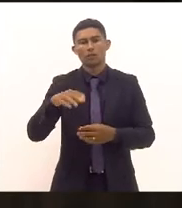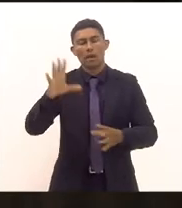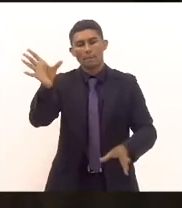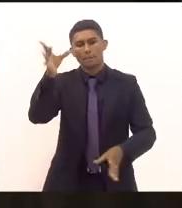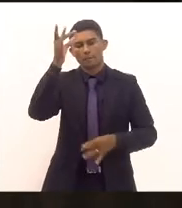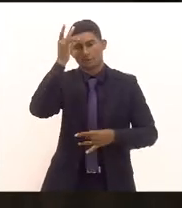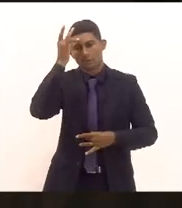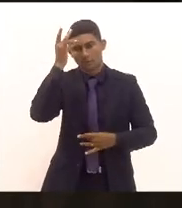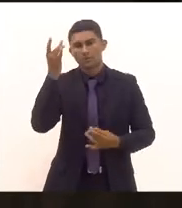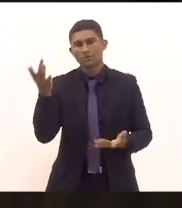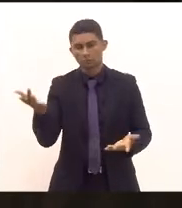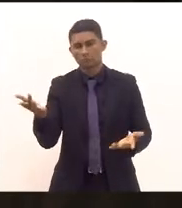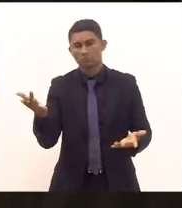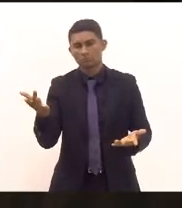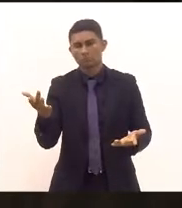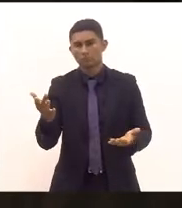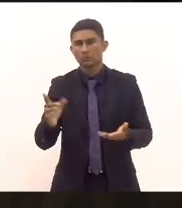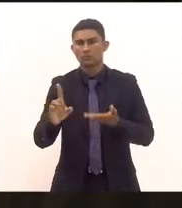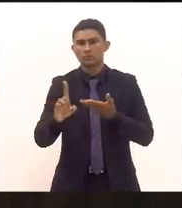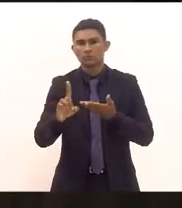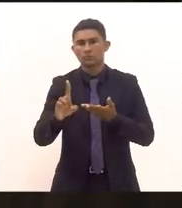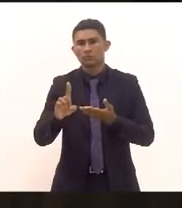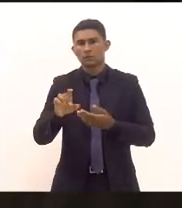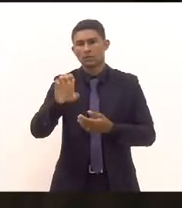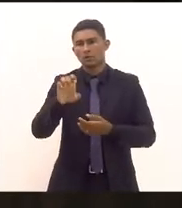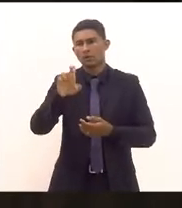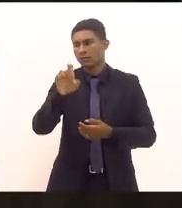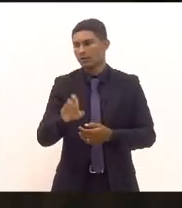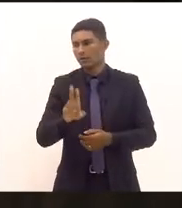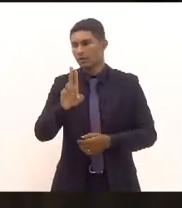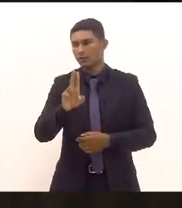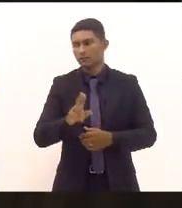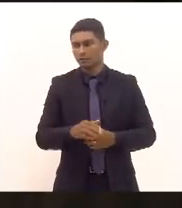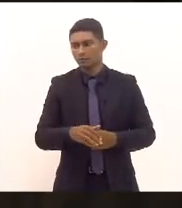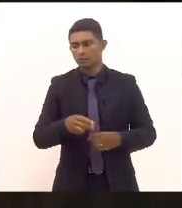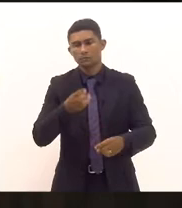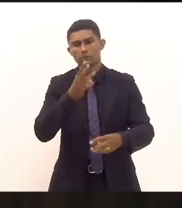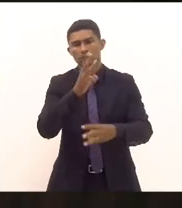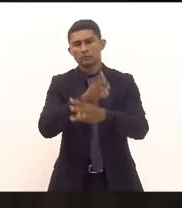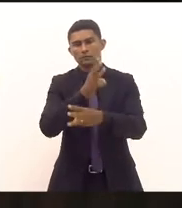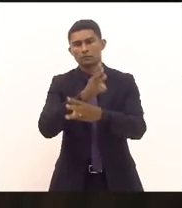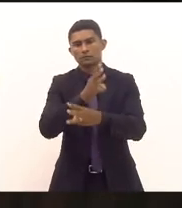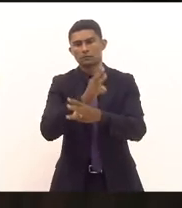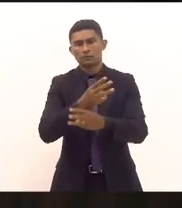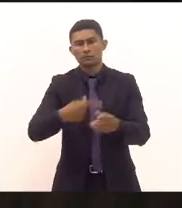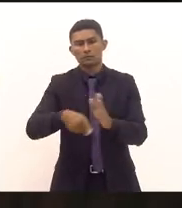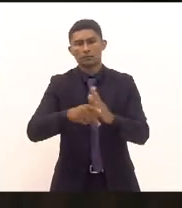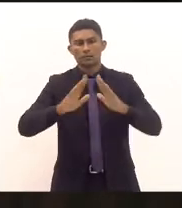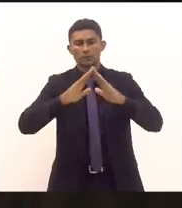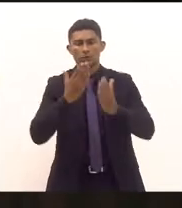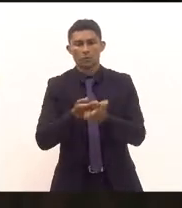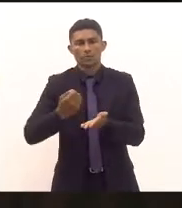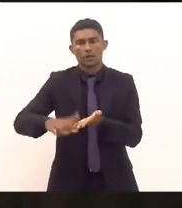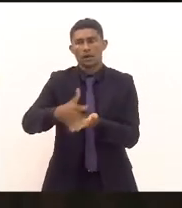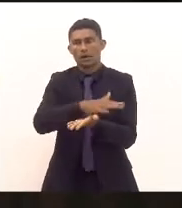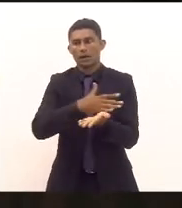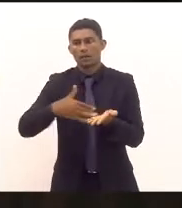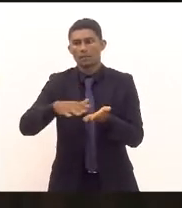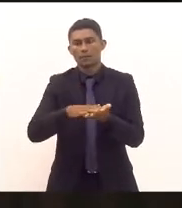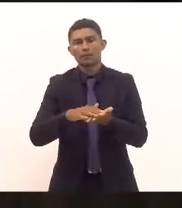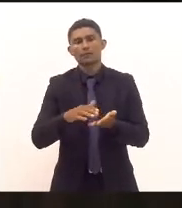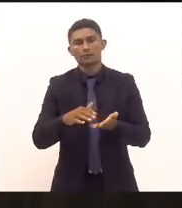como orixá estio na comissão de frente da escola de samba Acadêmicos da Grande Rio a ideia da